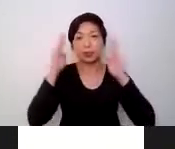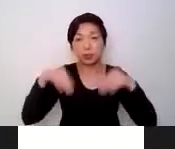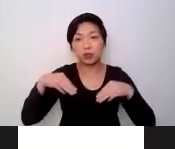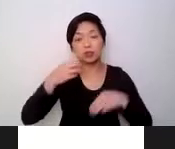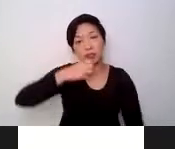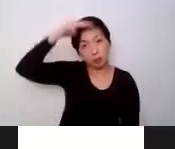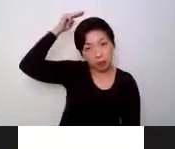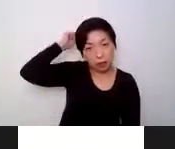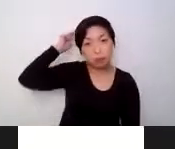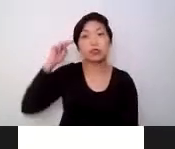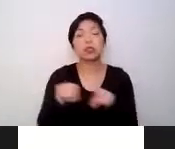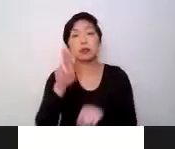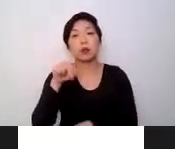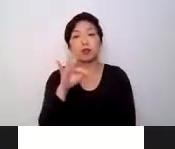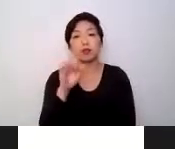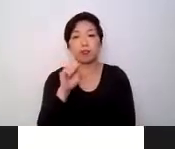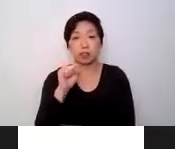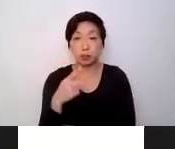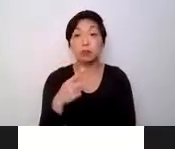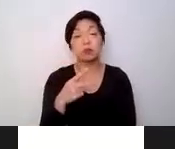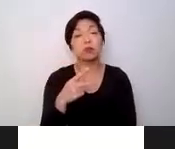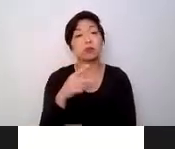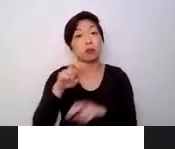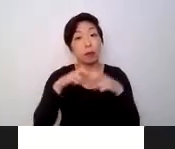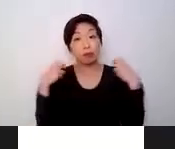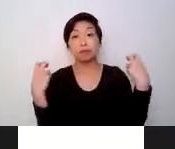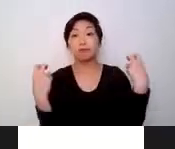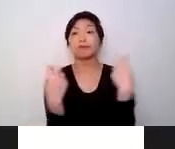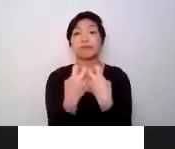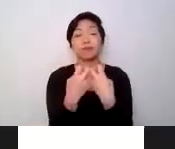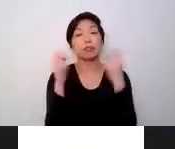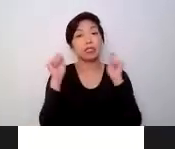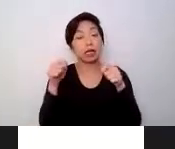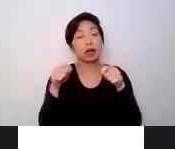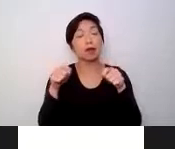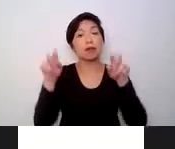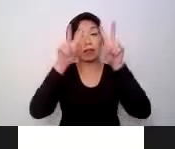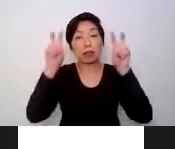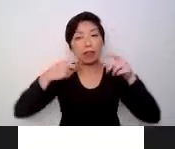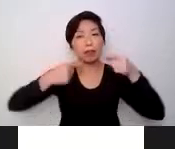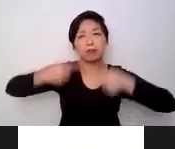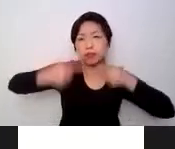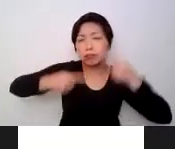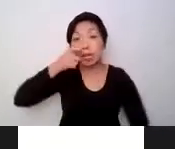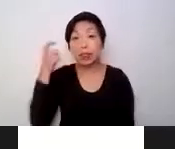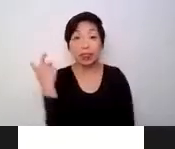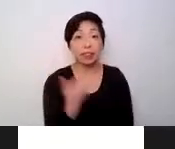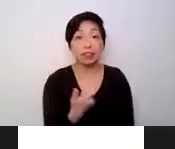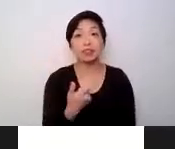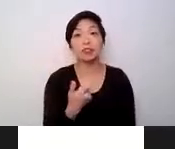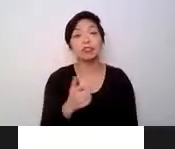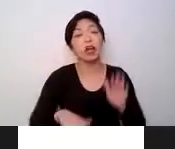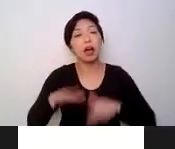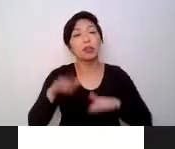de dar essa oportunidade da mesa redonda e essa oportunidade de discutir temas que são tão interessantes e que às vezes eles ficam